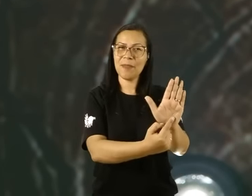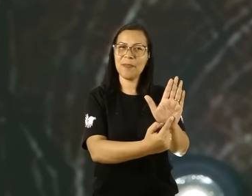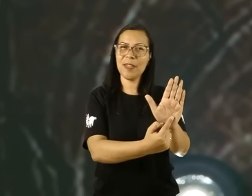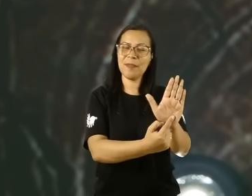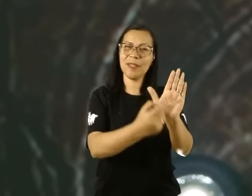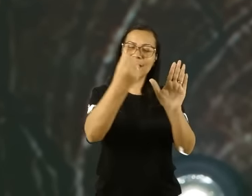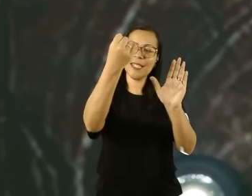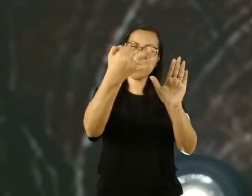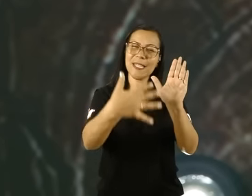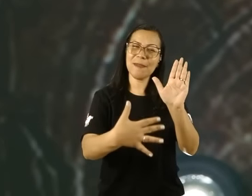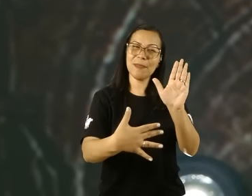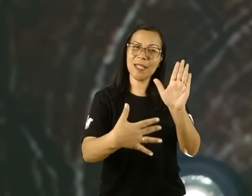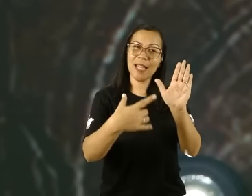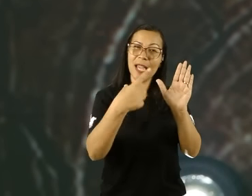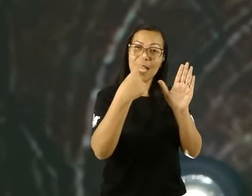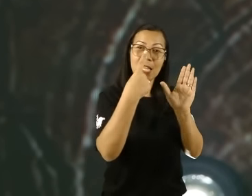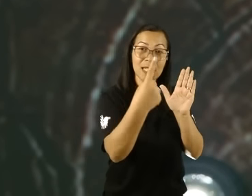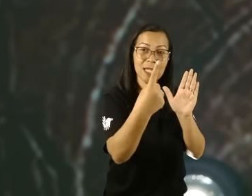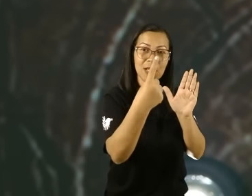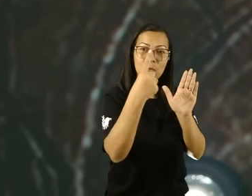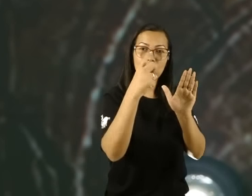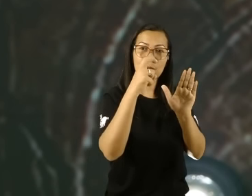153 grandes peixes entram na rede.